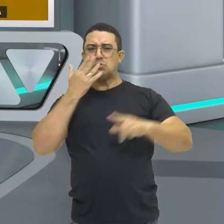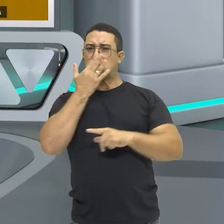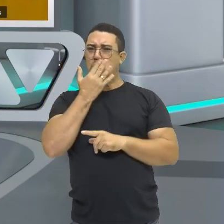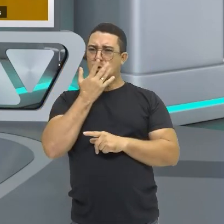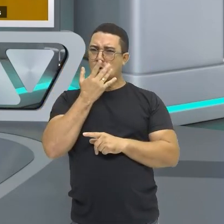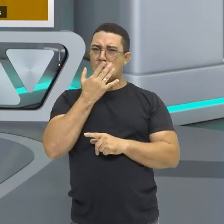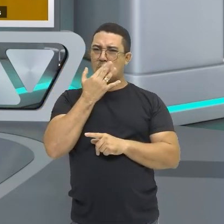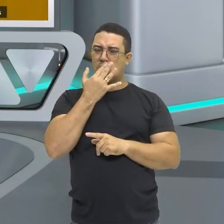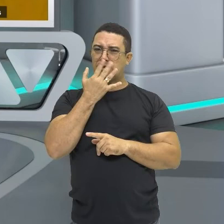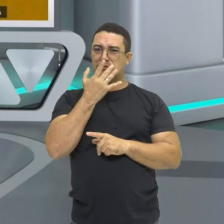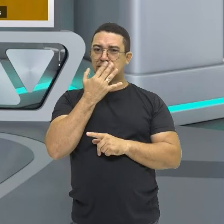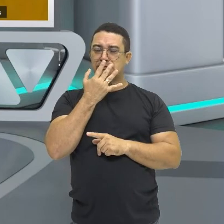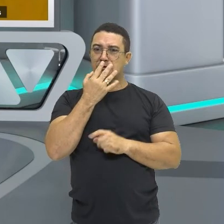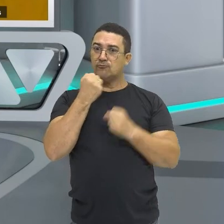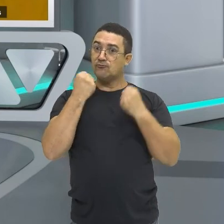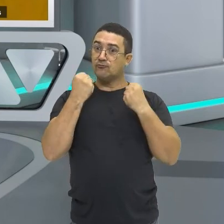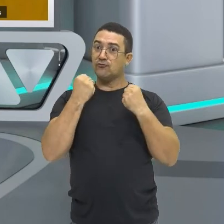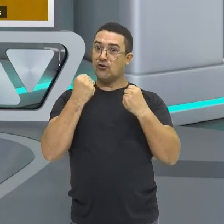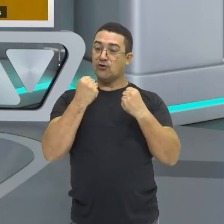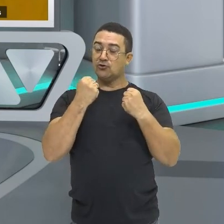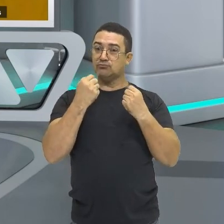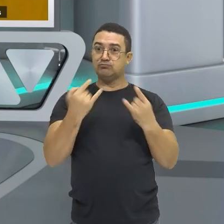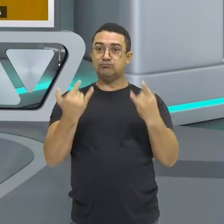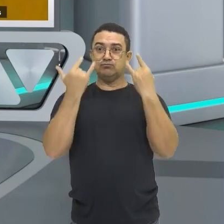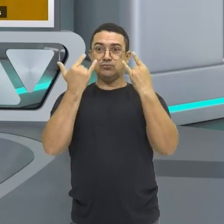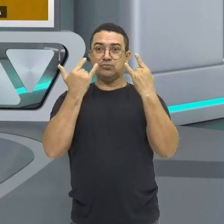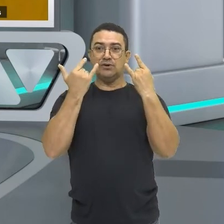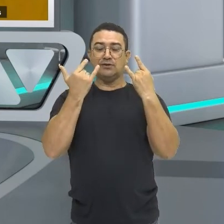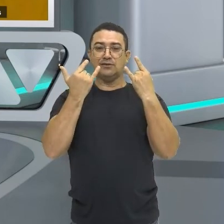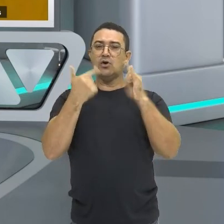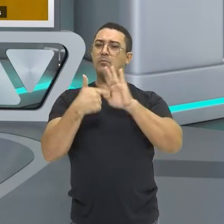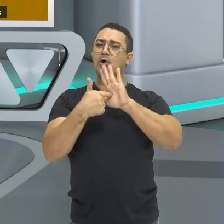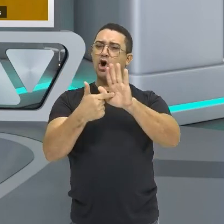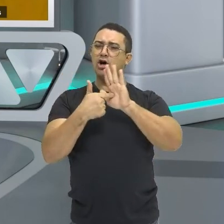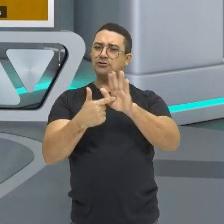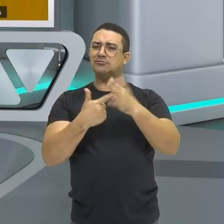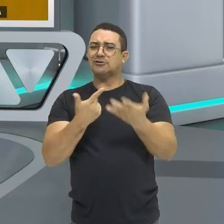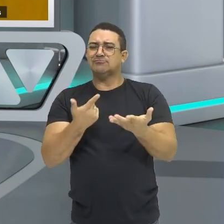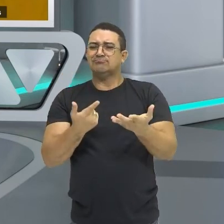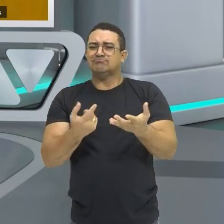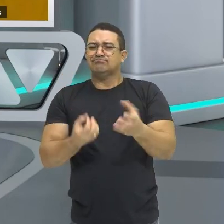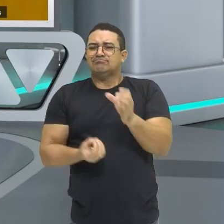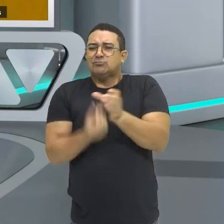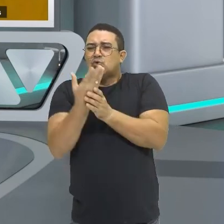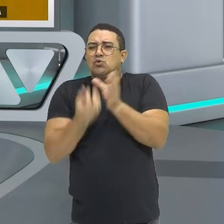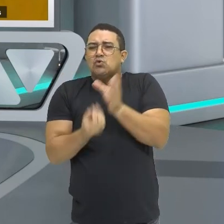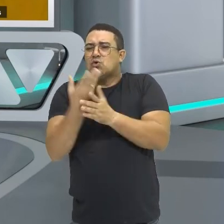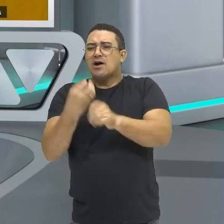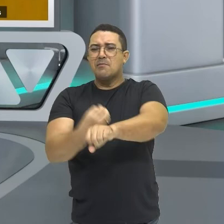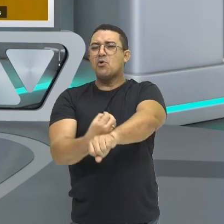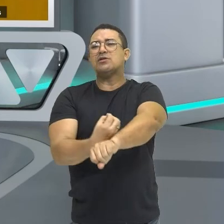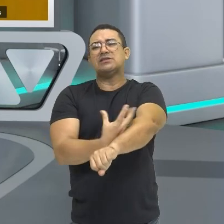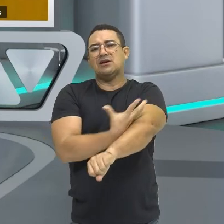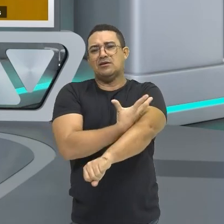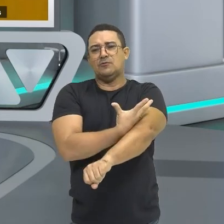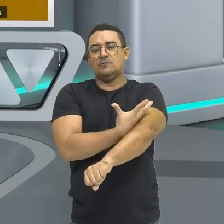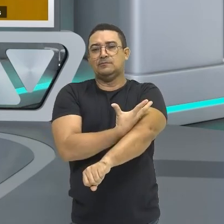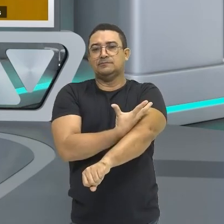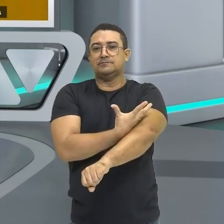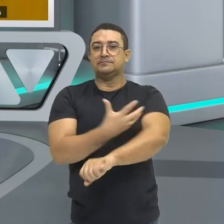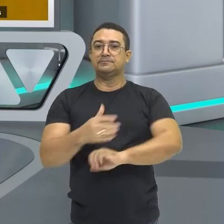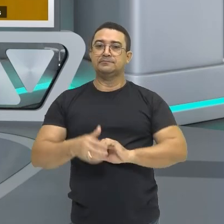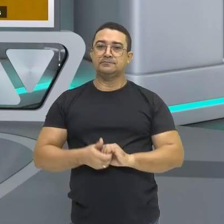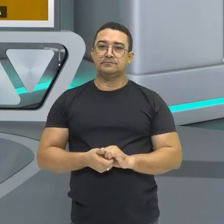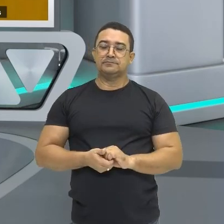essas explosões de cores que vão trazendo essas emoções que o artista queria passar. Geralmente